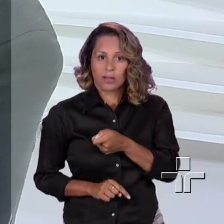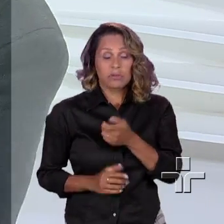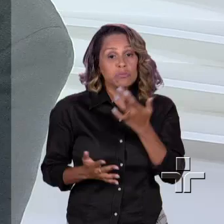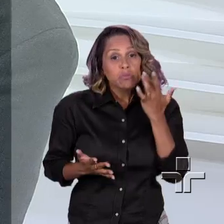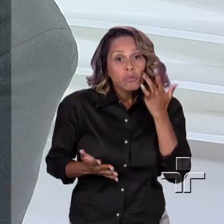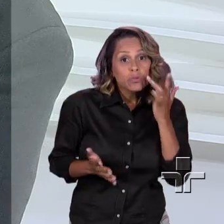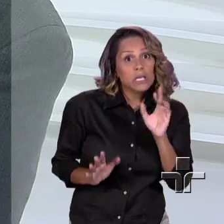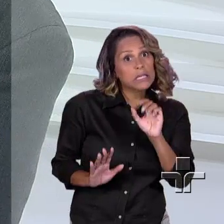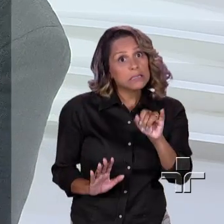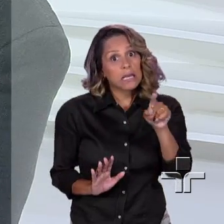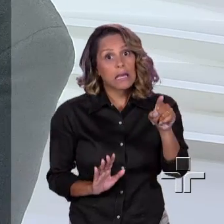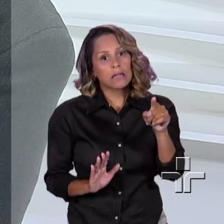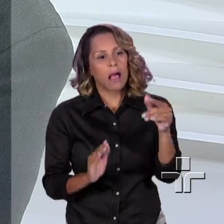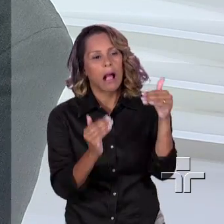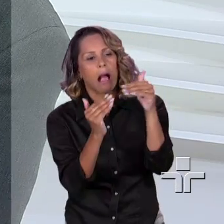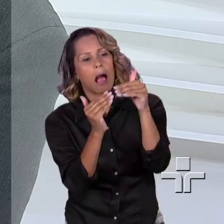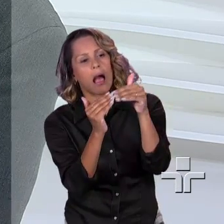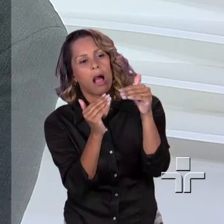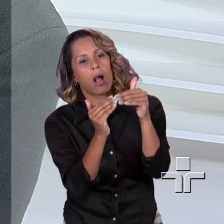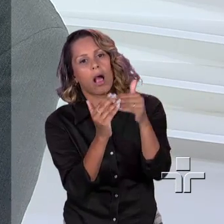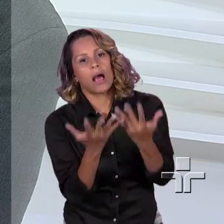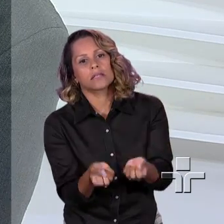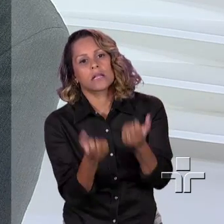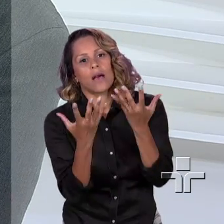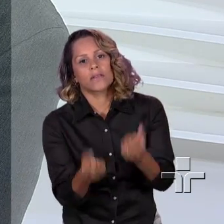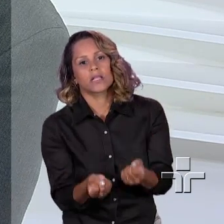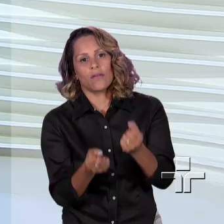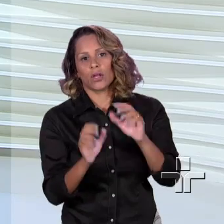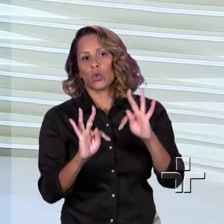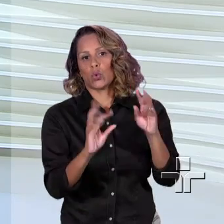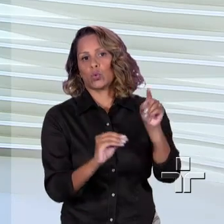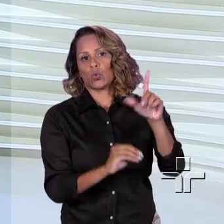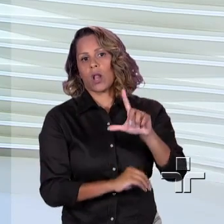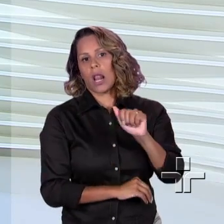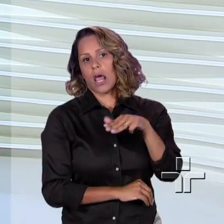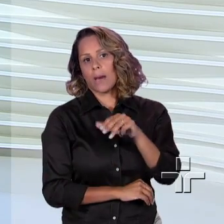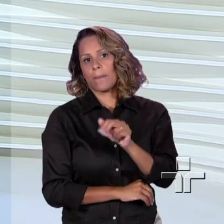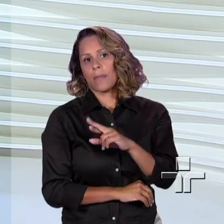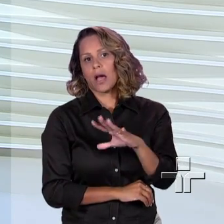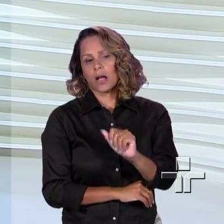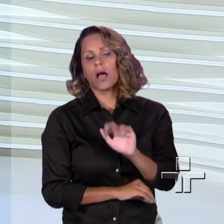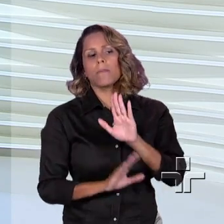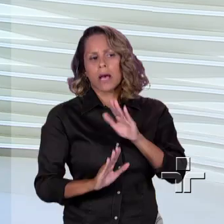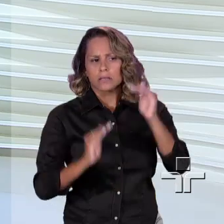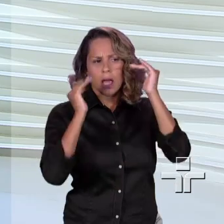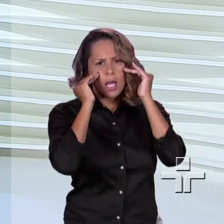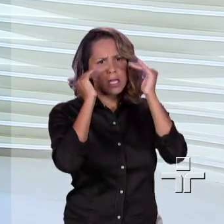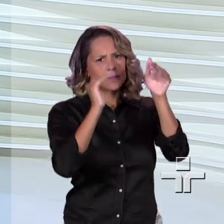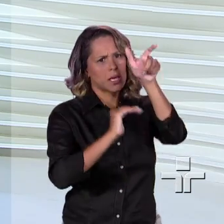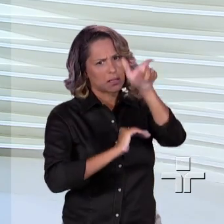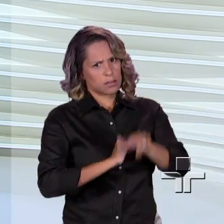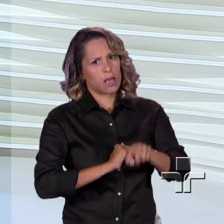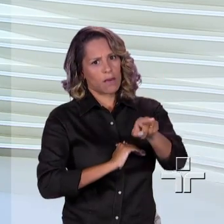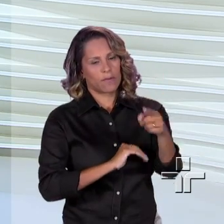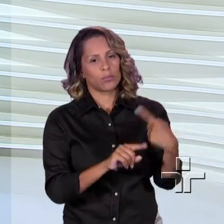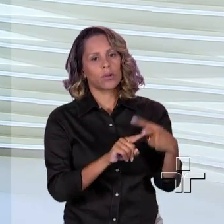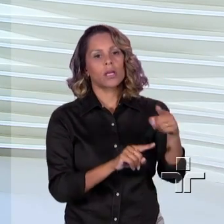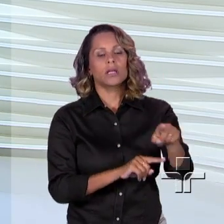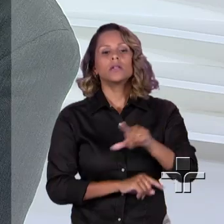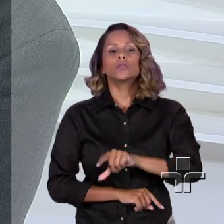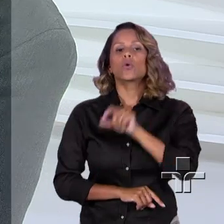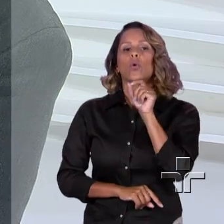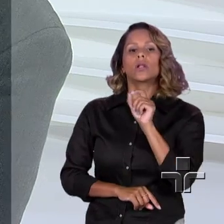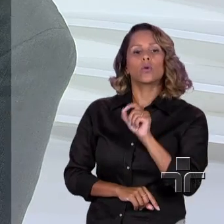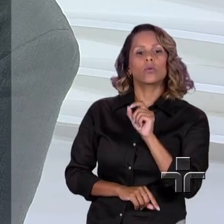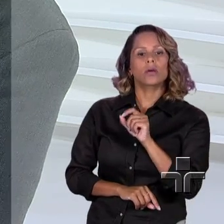ele concordava com tudo que aconteceu com Lamarca e as suas ações, mas respeitava ele como uma pessoa que optou para